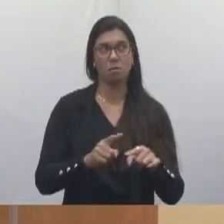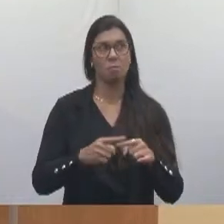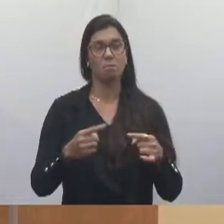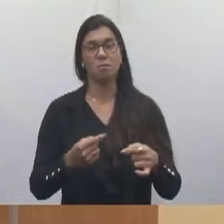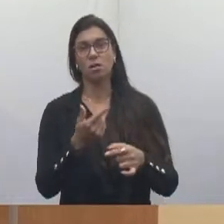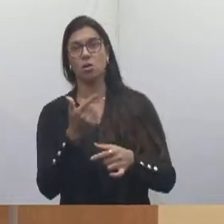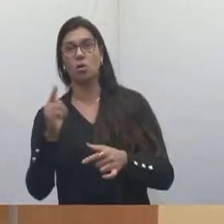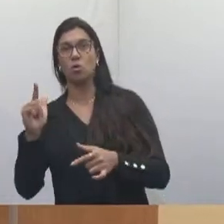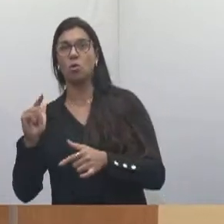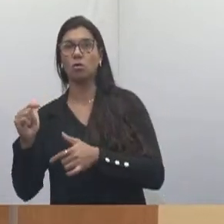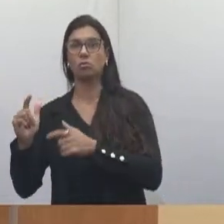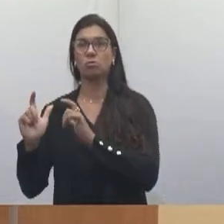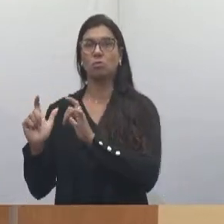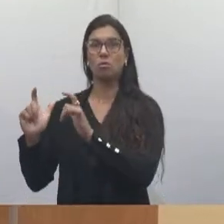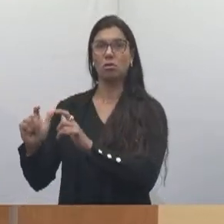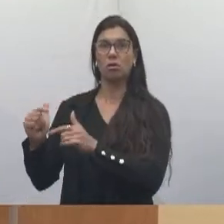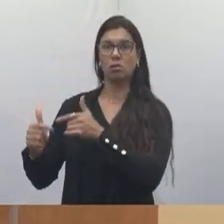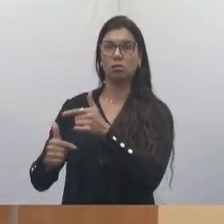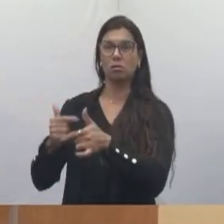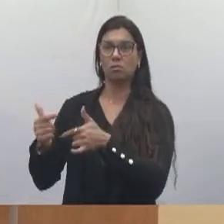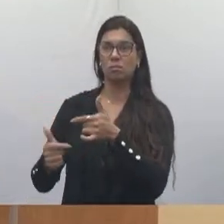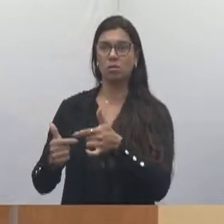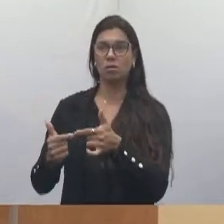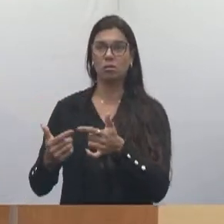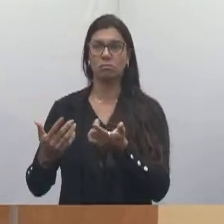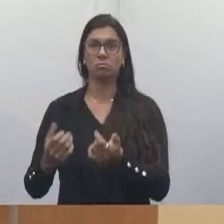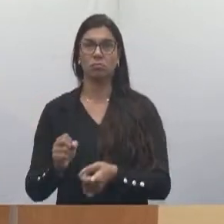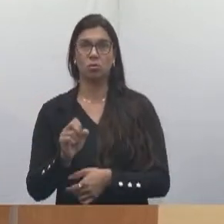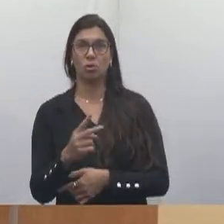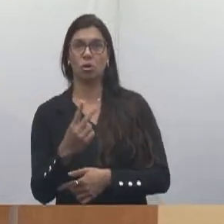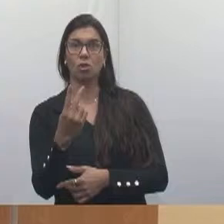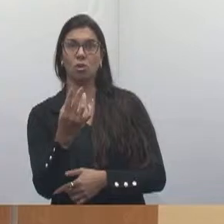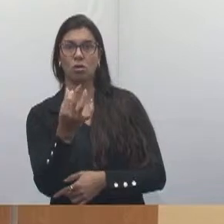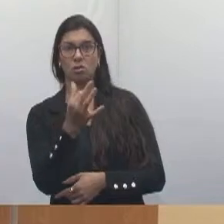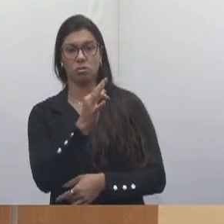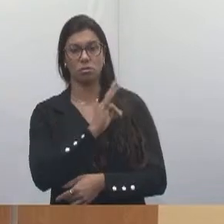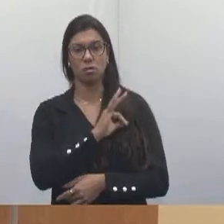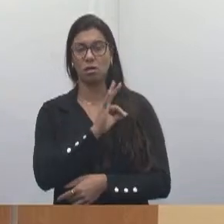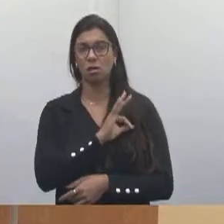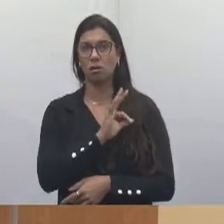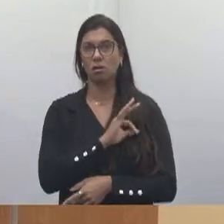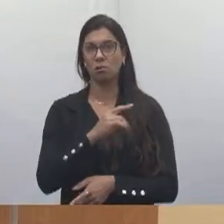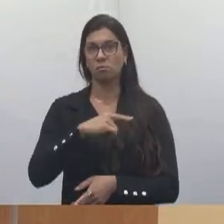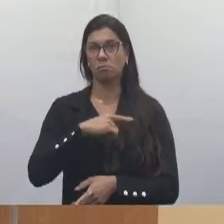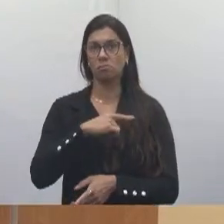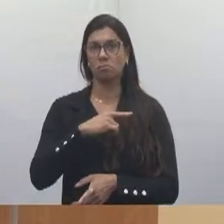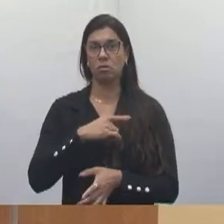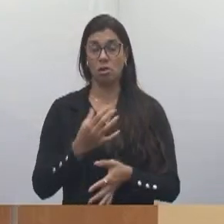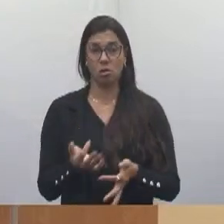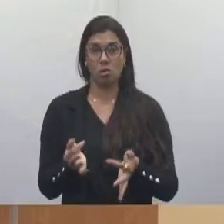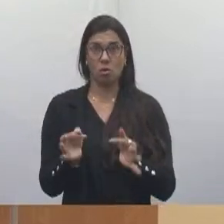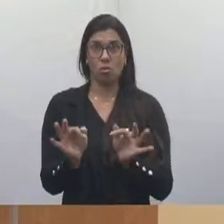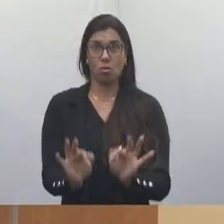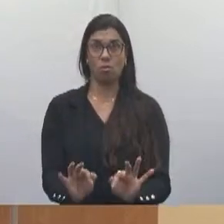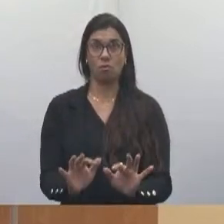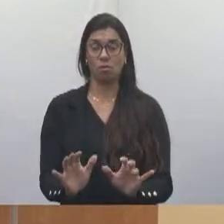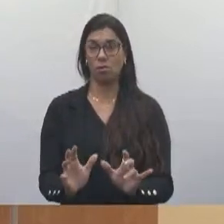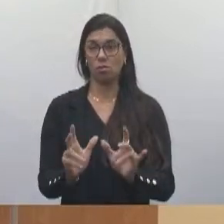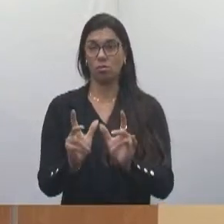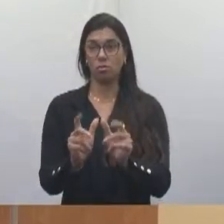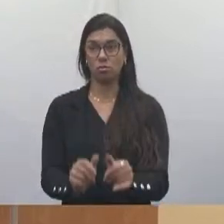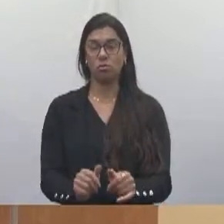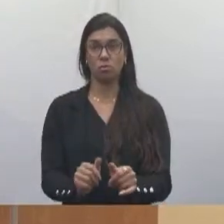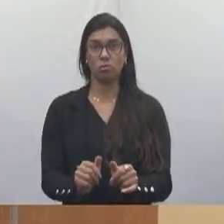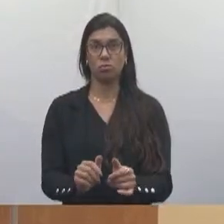vindo. Está pagando 2 salários para vereador. No final, só que não fala